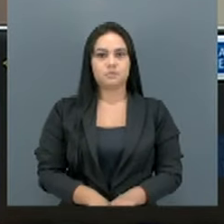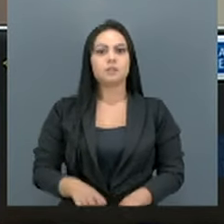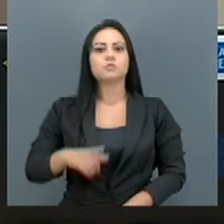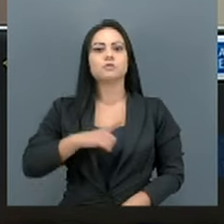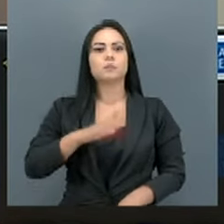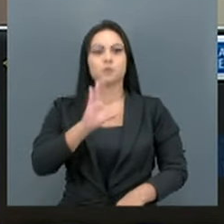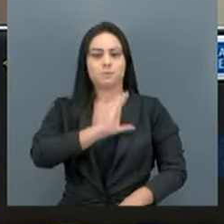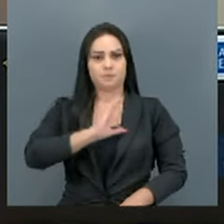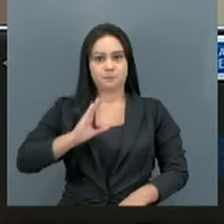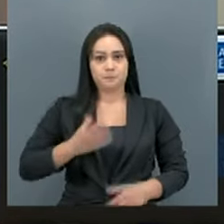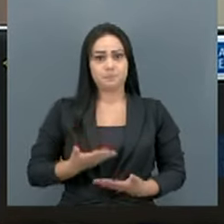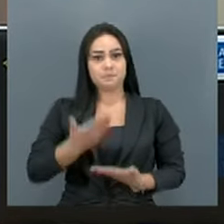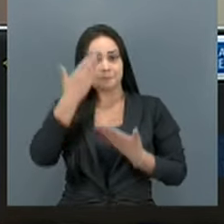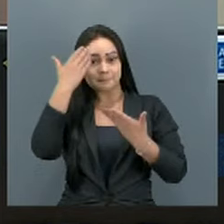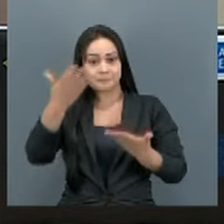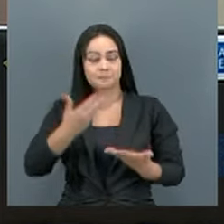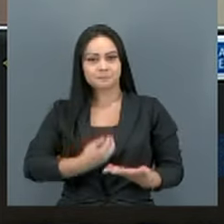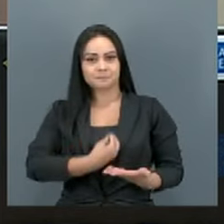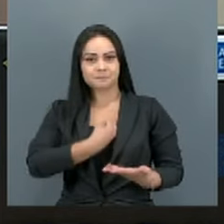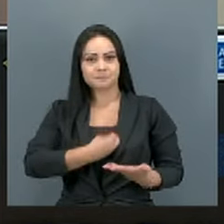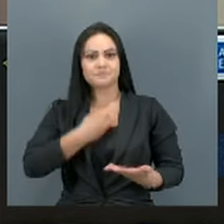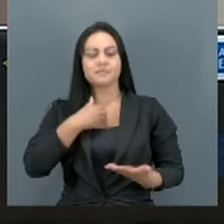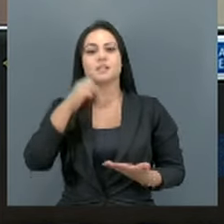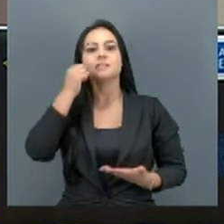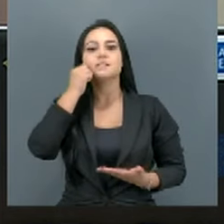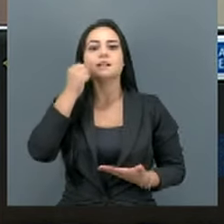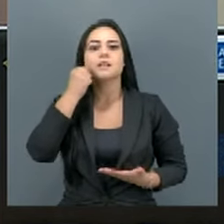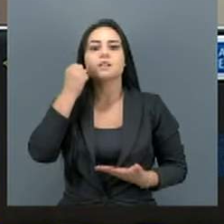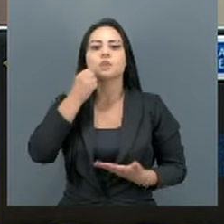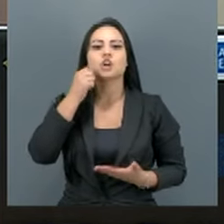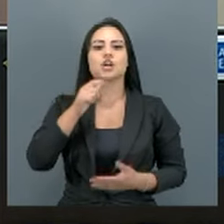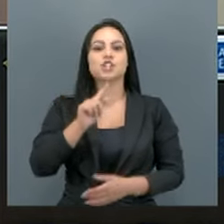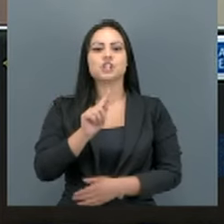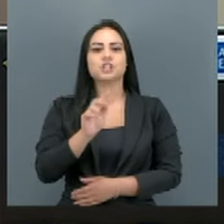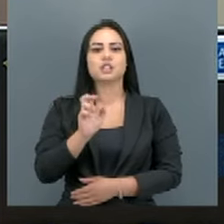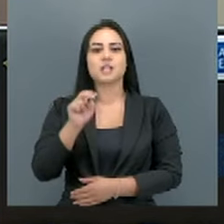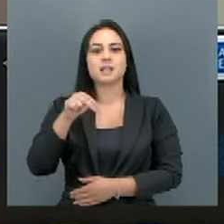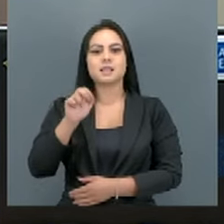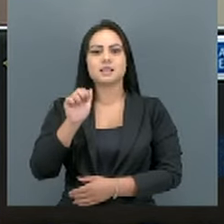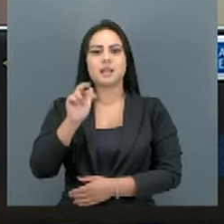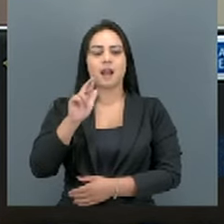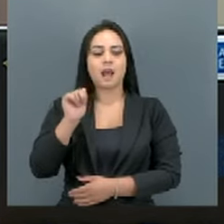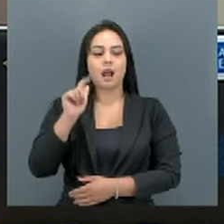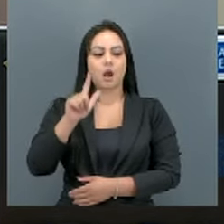comitiva. Obrigado, presidente senador, nosso amigo general Mourão. Obrigado, Mourão.